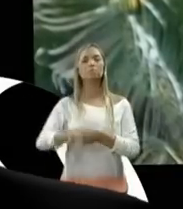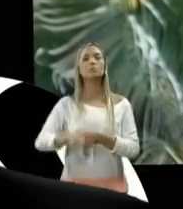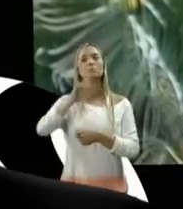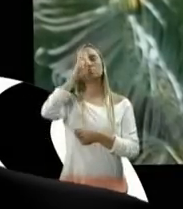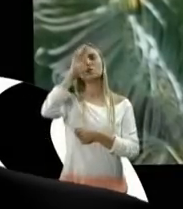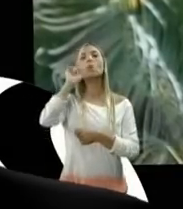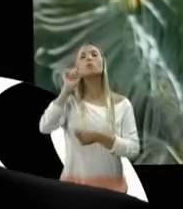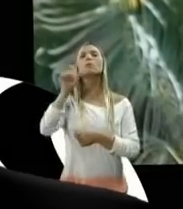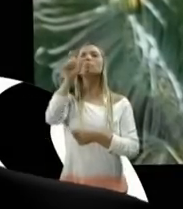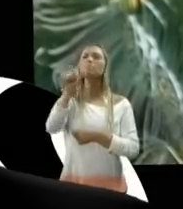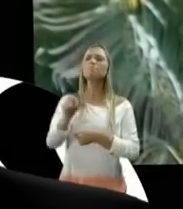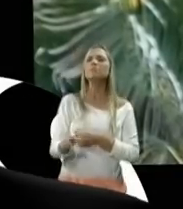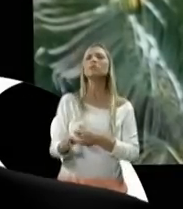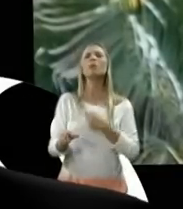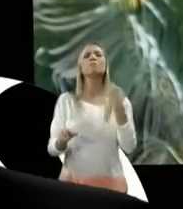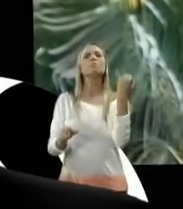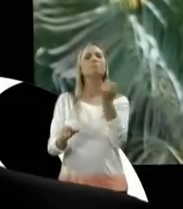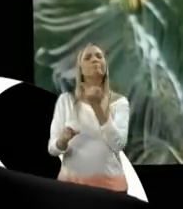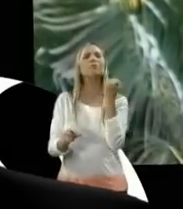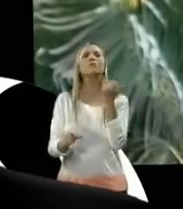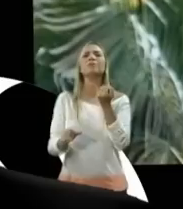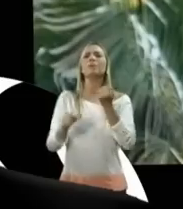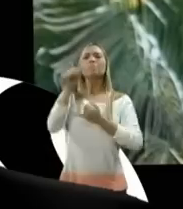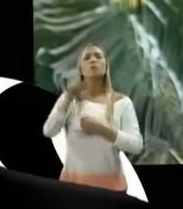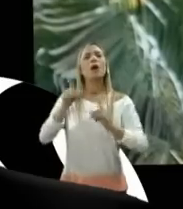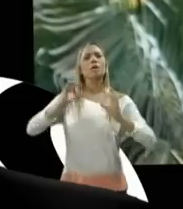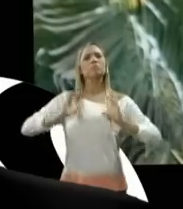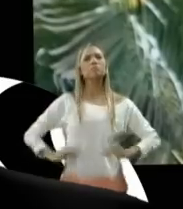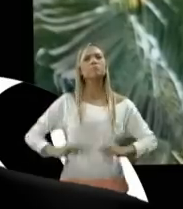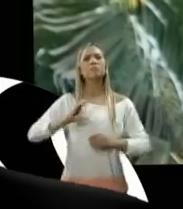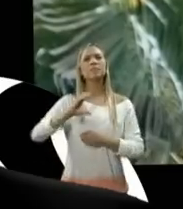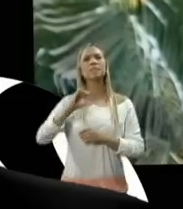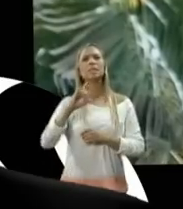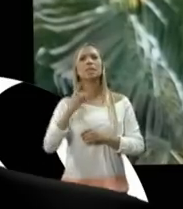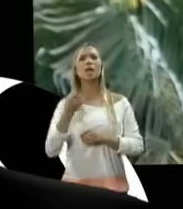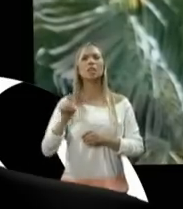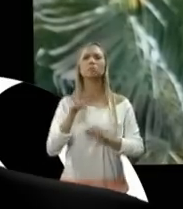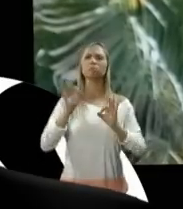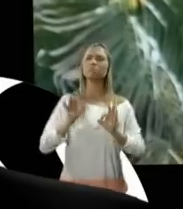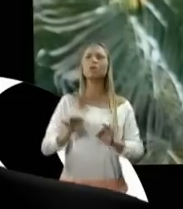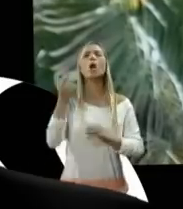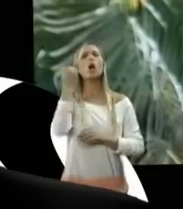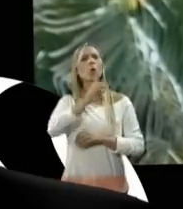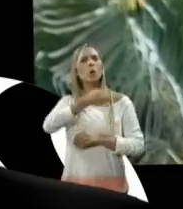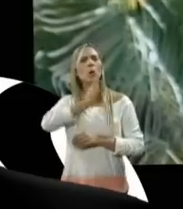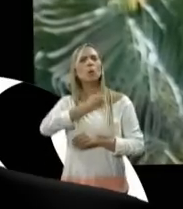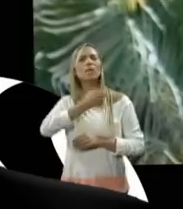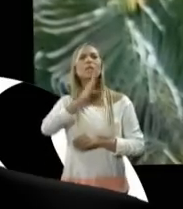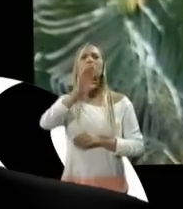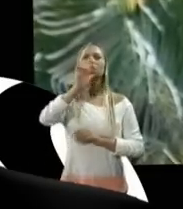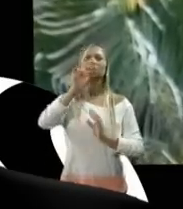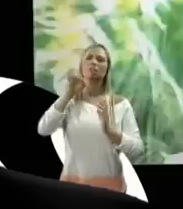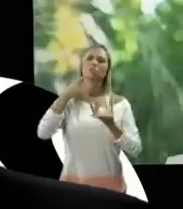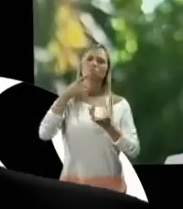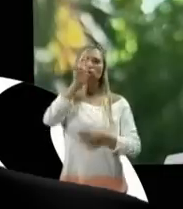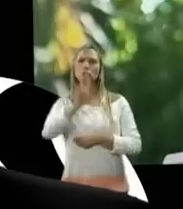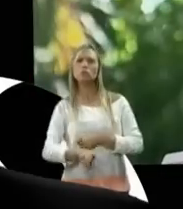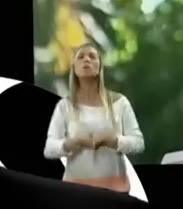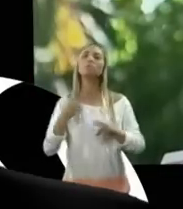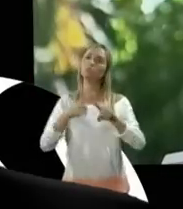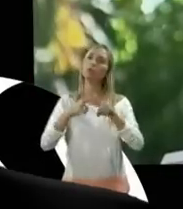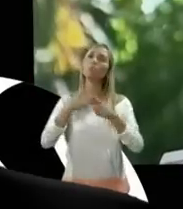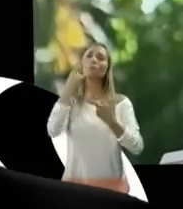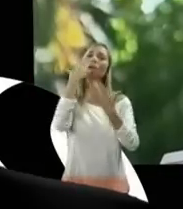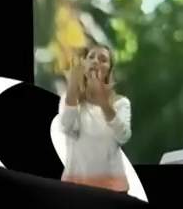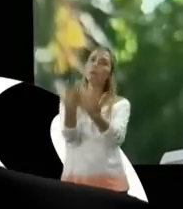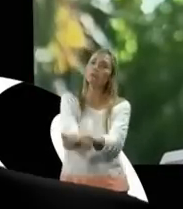sejam empoderadas, né, no sentido de se tornarem cidadãos de fato, de conhecerem os seus direitos, de acessarem esses direitos. Né? A gente